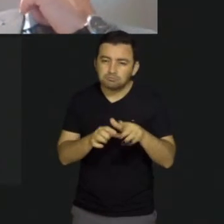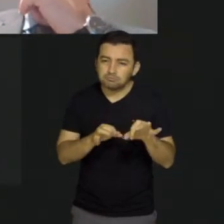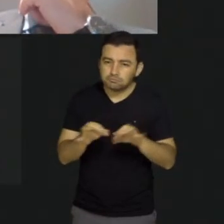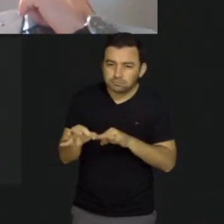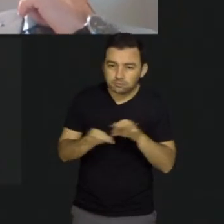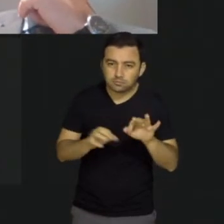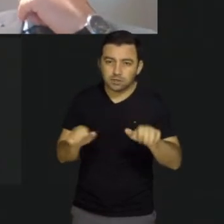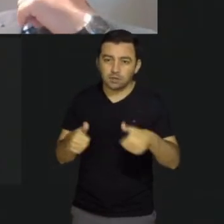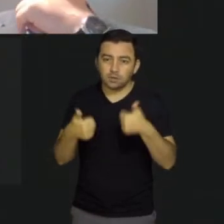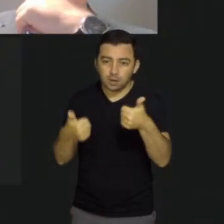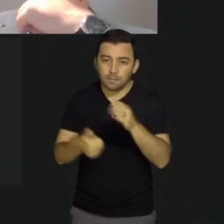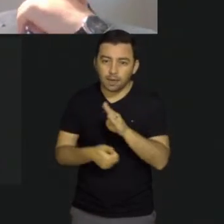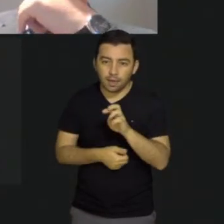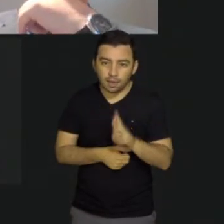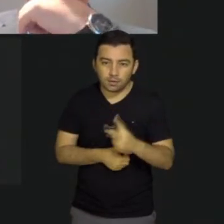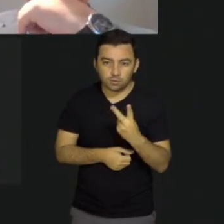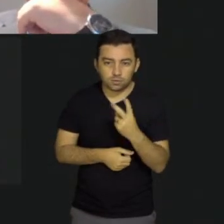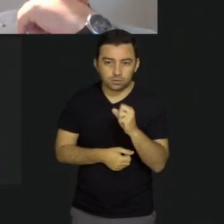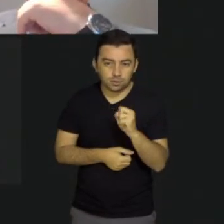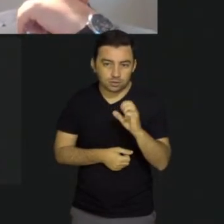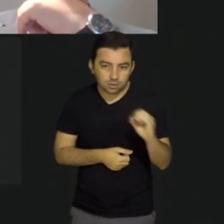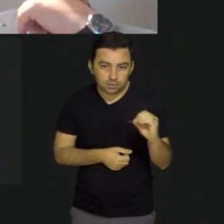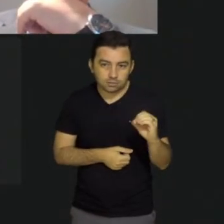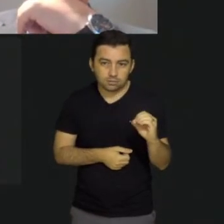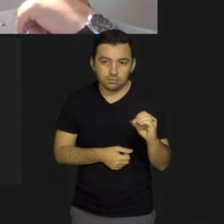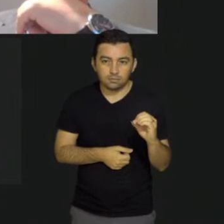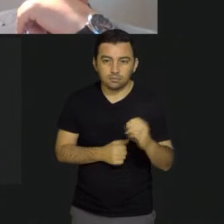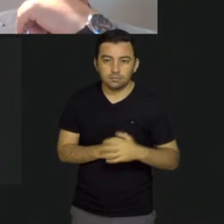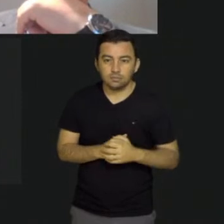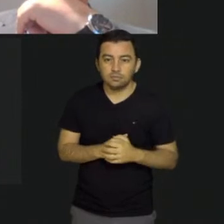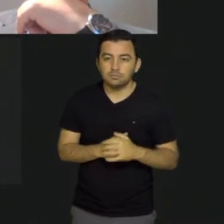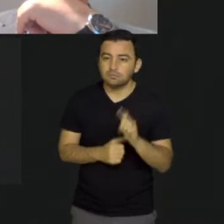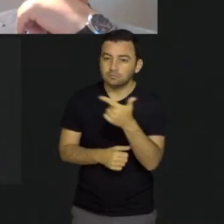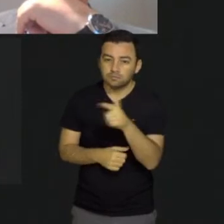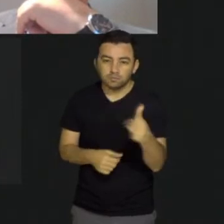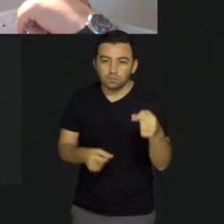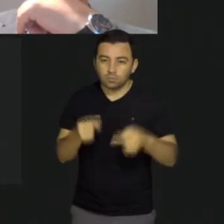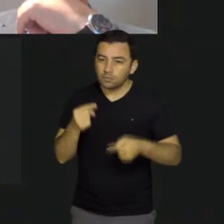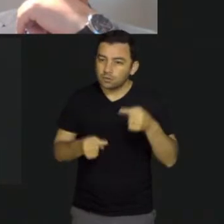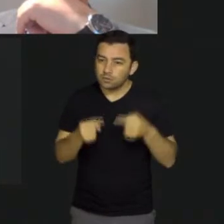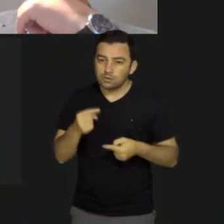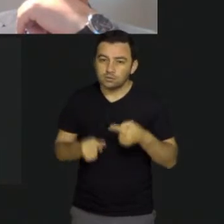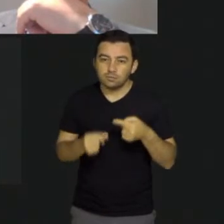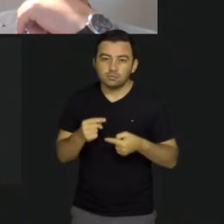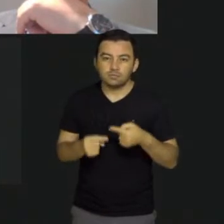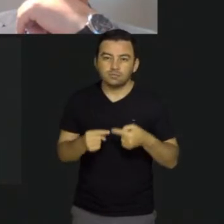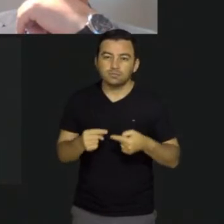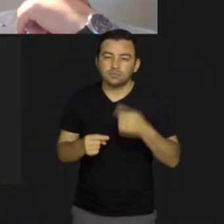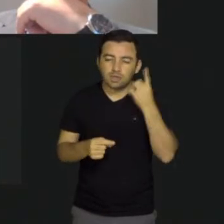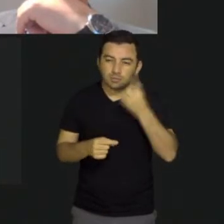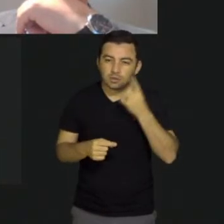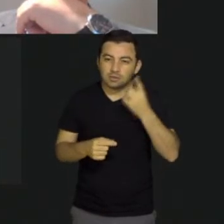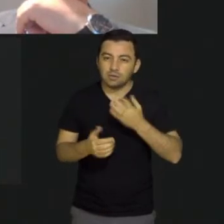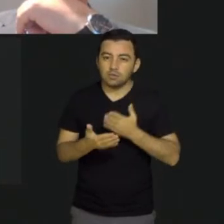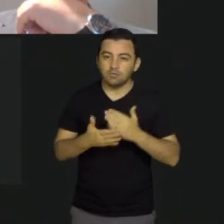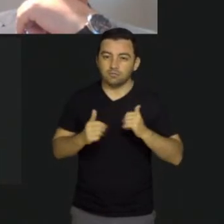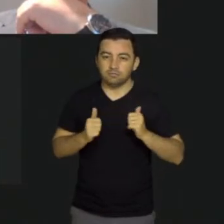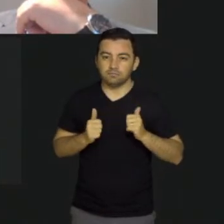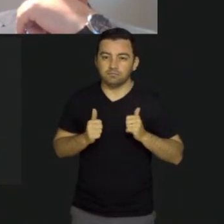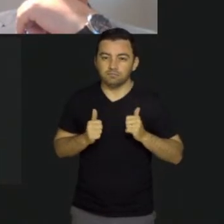rodovia BR-280. Em discussão. Não havendo quem queira discutir, em votação. Deputados que aprovam, permaneçam como se encontram.